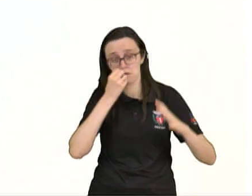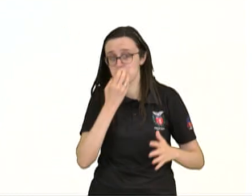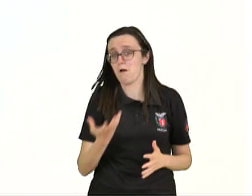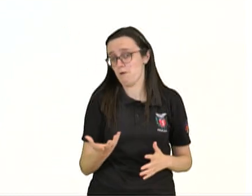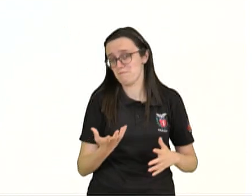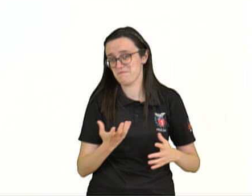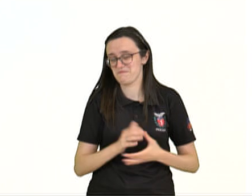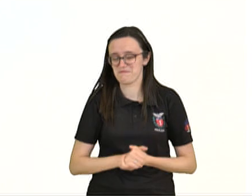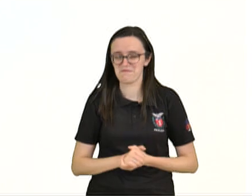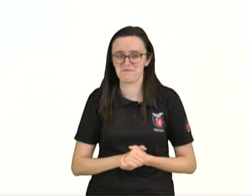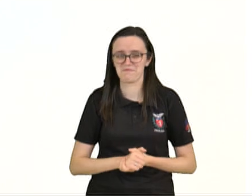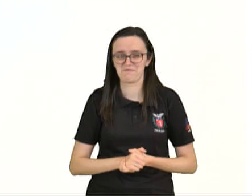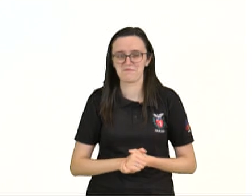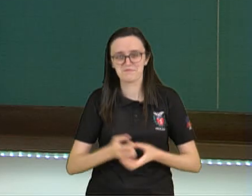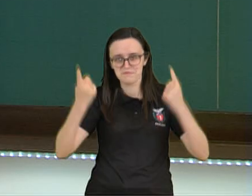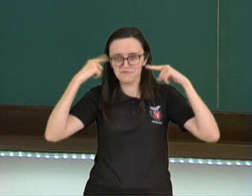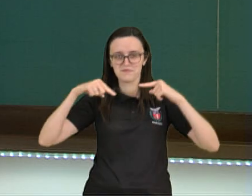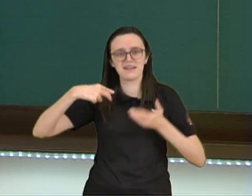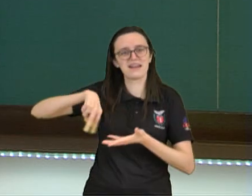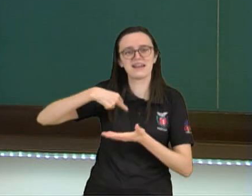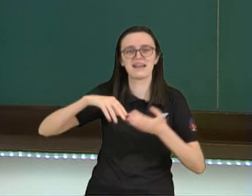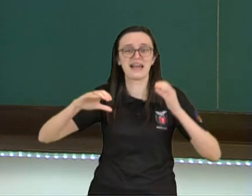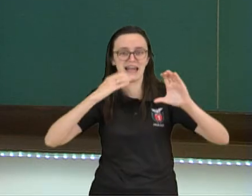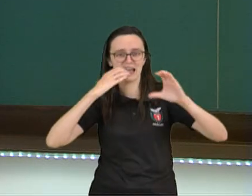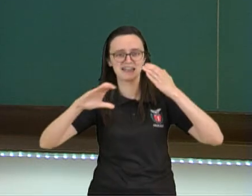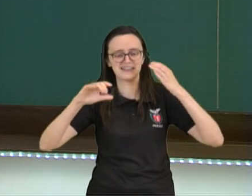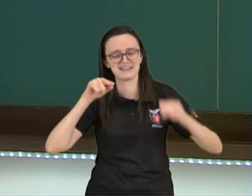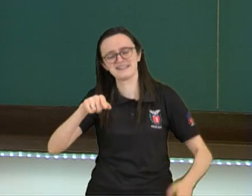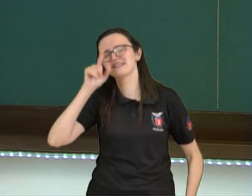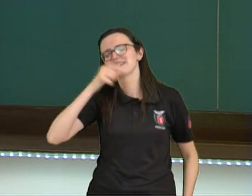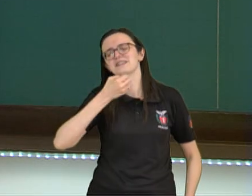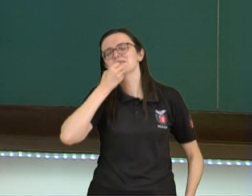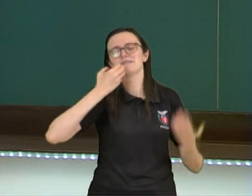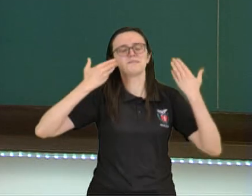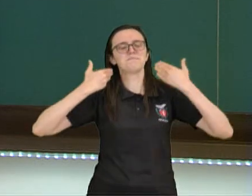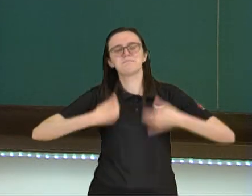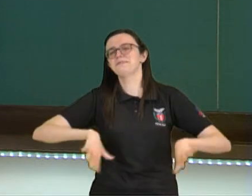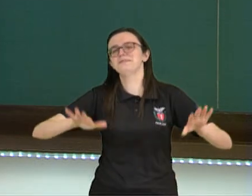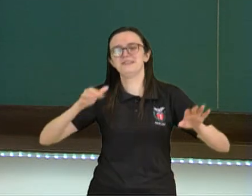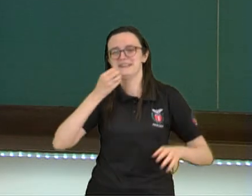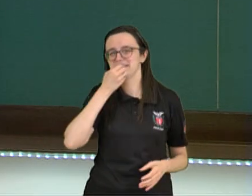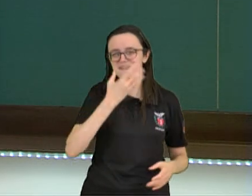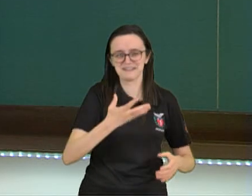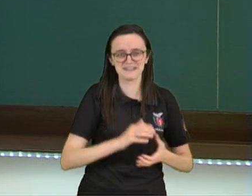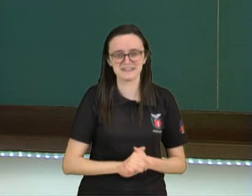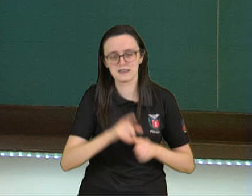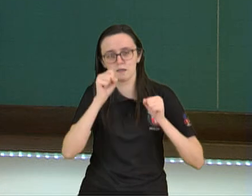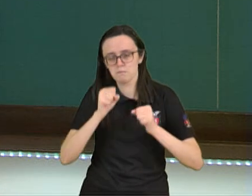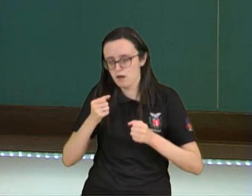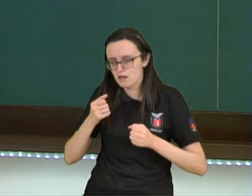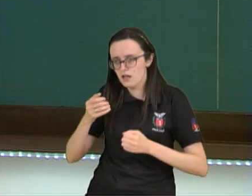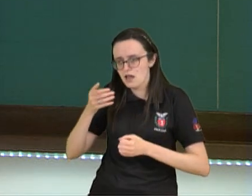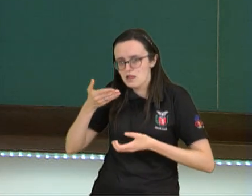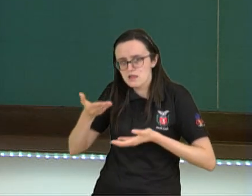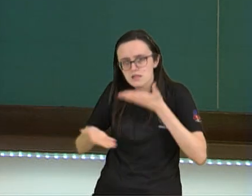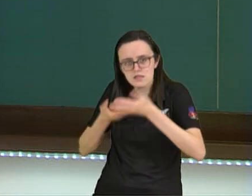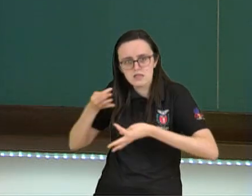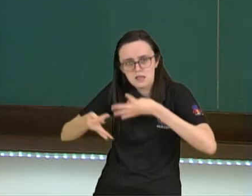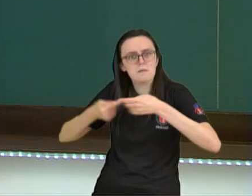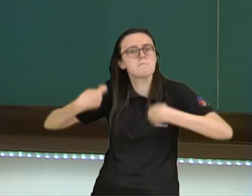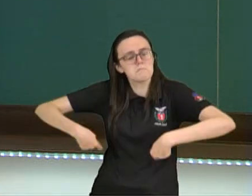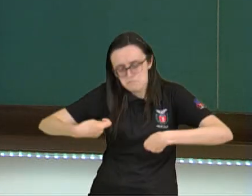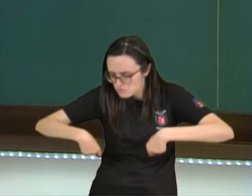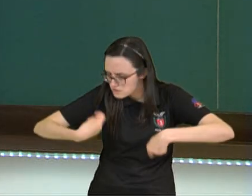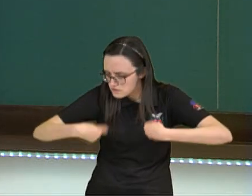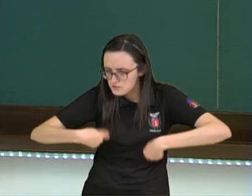bom, né? Dance ou cante. Essa parte é muito boa para aliviar a tensão, né? Faça terapia se for necessário,